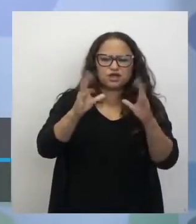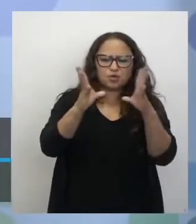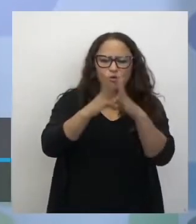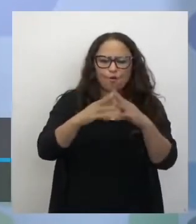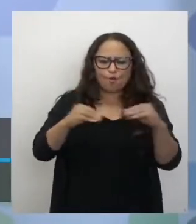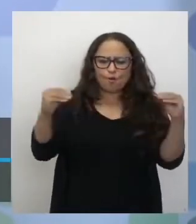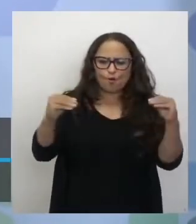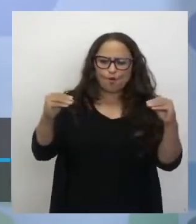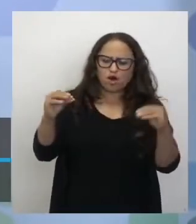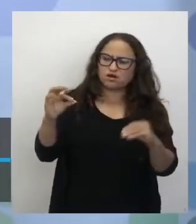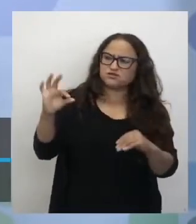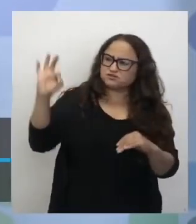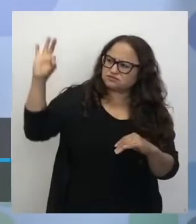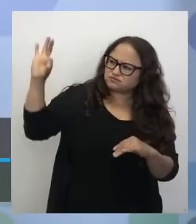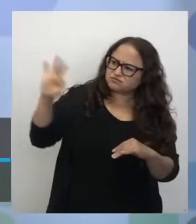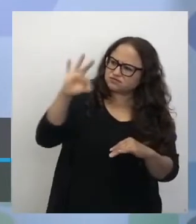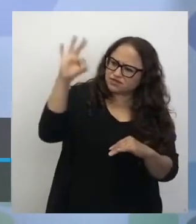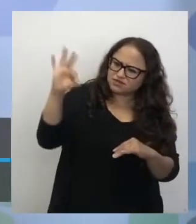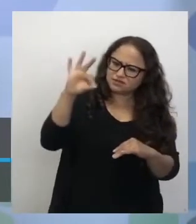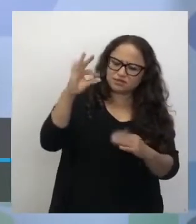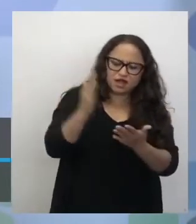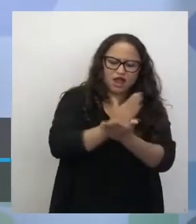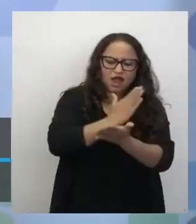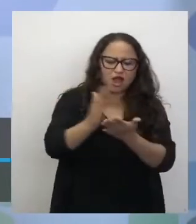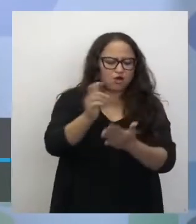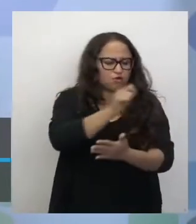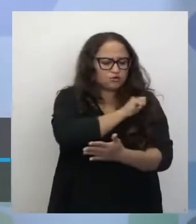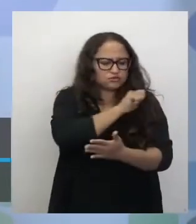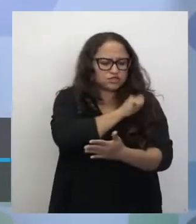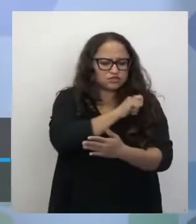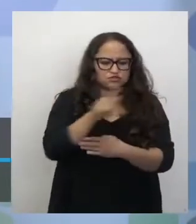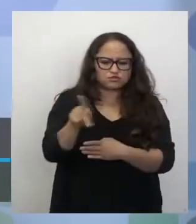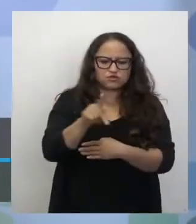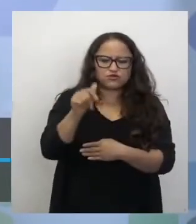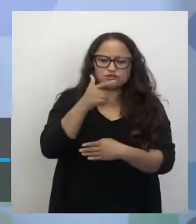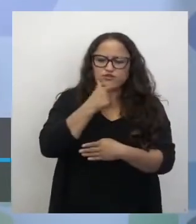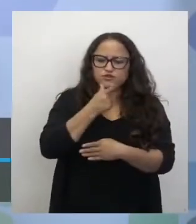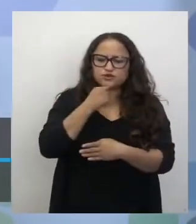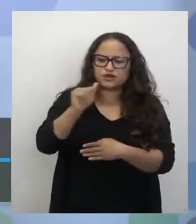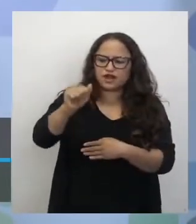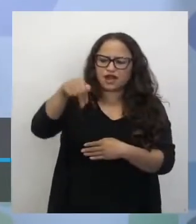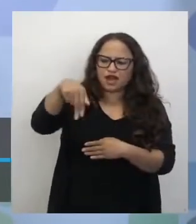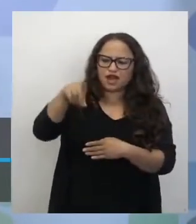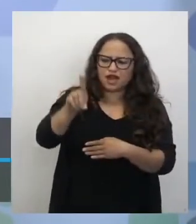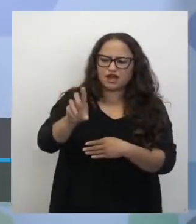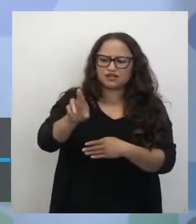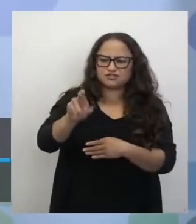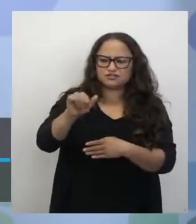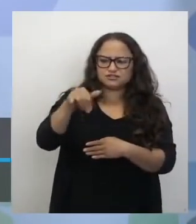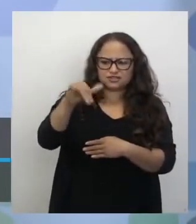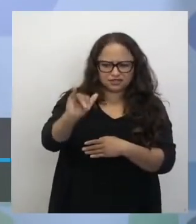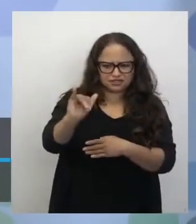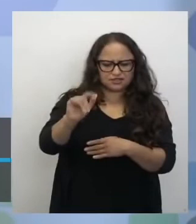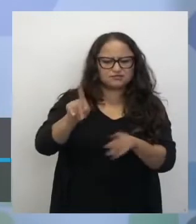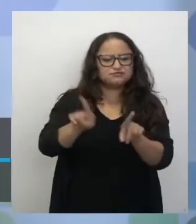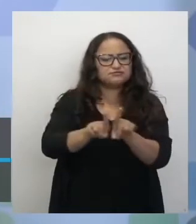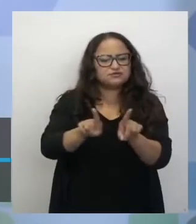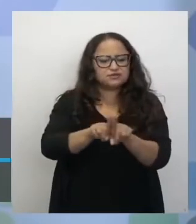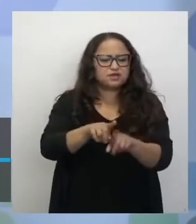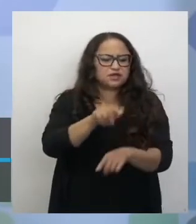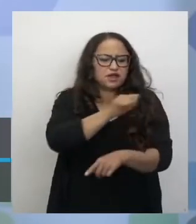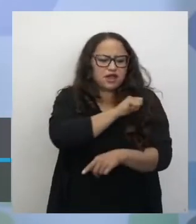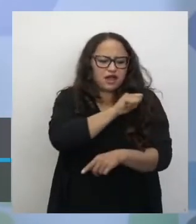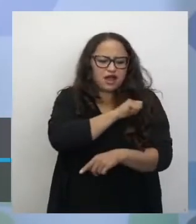desaparecimento das abelhas. Alguns alunos do professor Vanderlei colocaram extinção das abelhas. O aluno Matheus, da